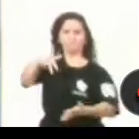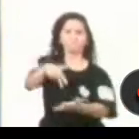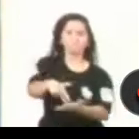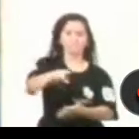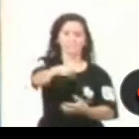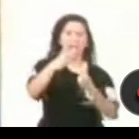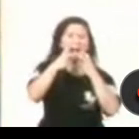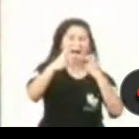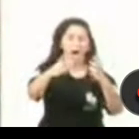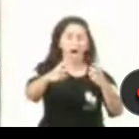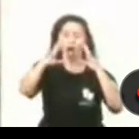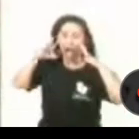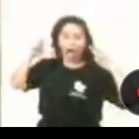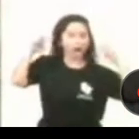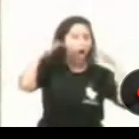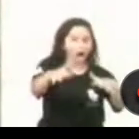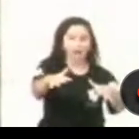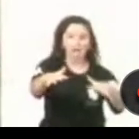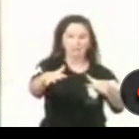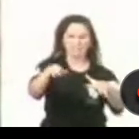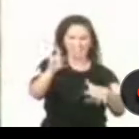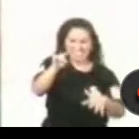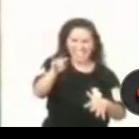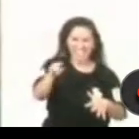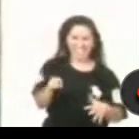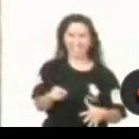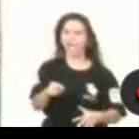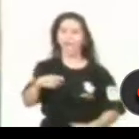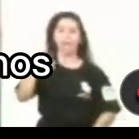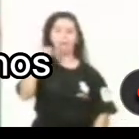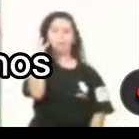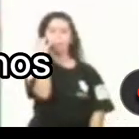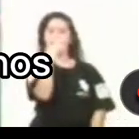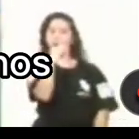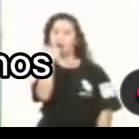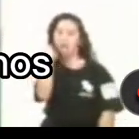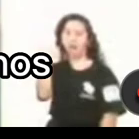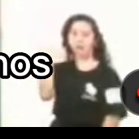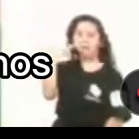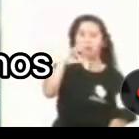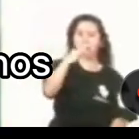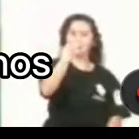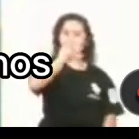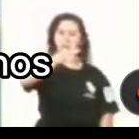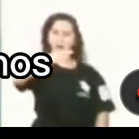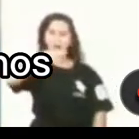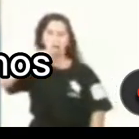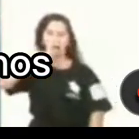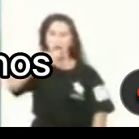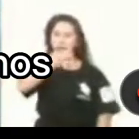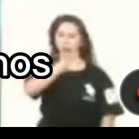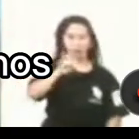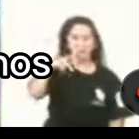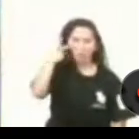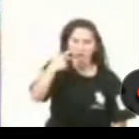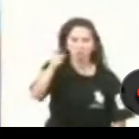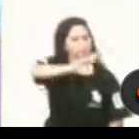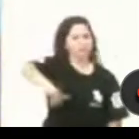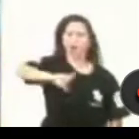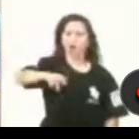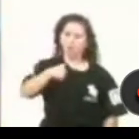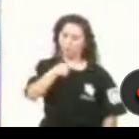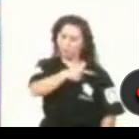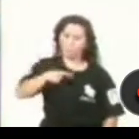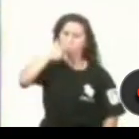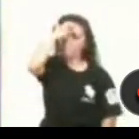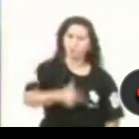Brasil. Isso aqui não é discurso político. Isso aqui é fala de uma pastora que há 40 anos